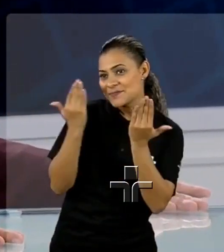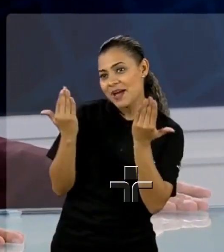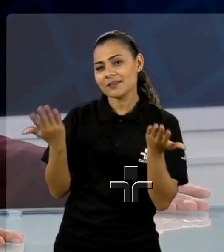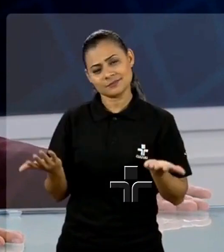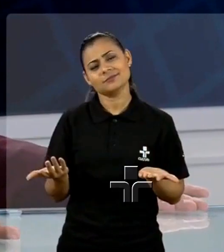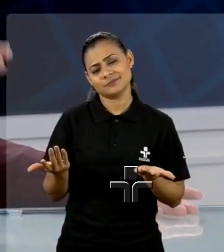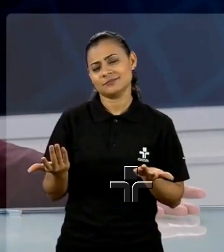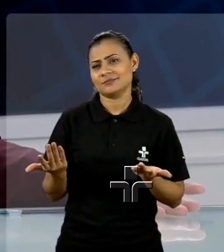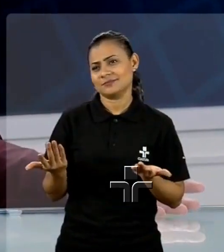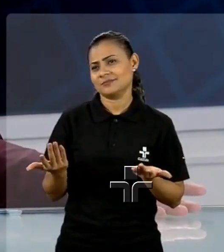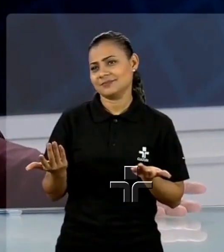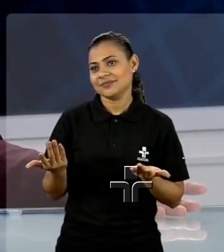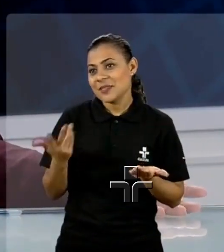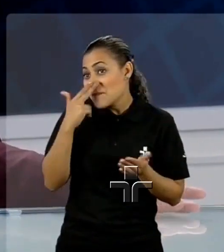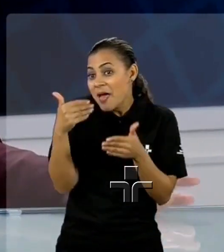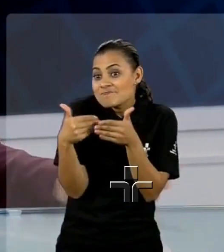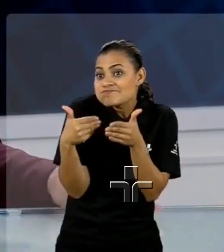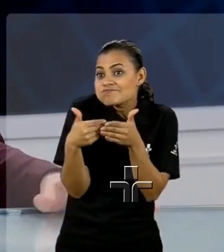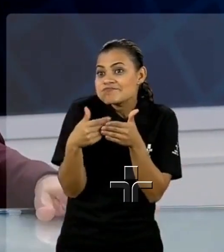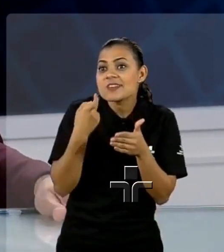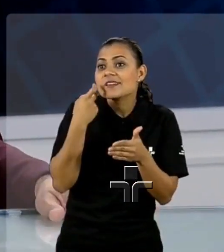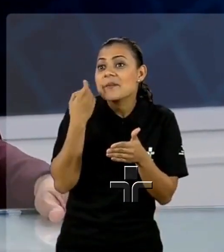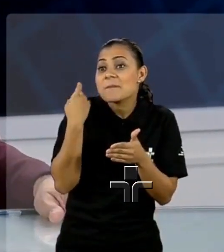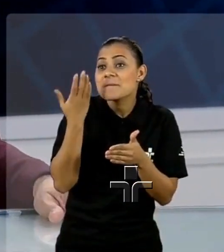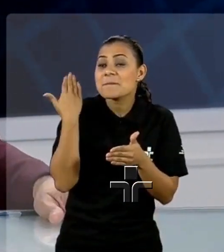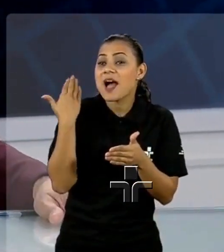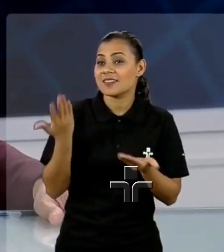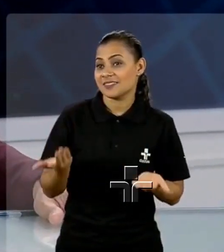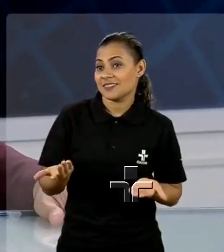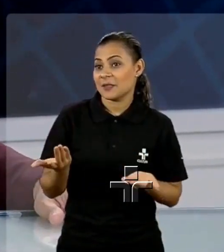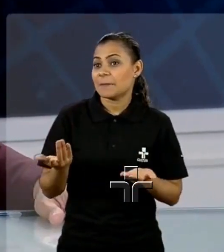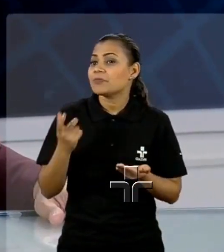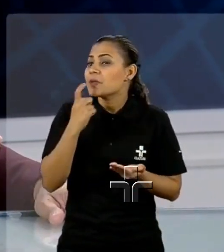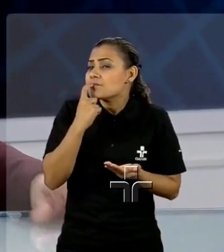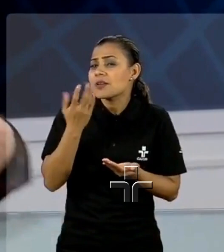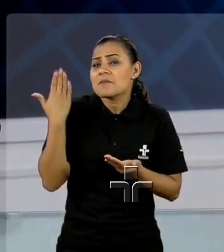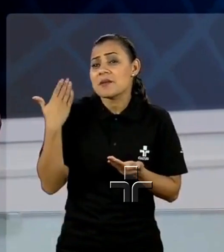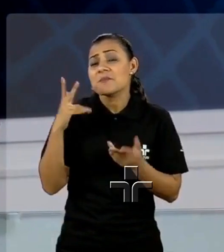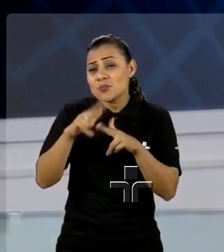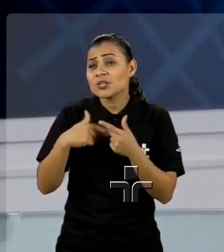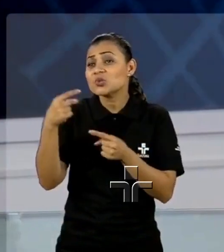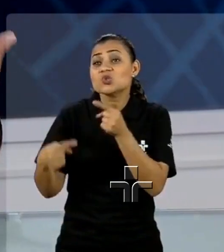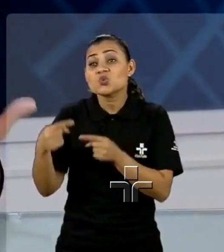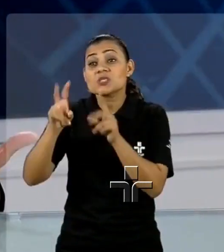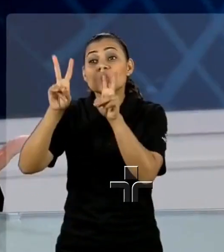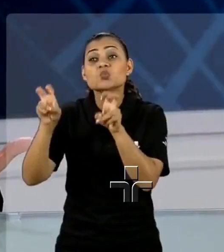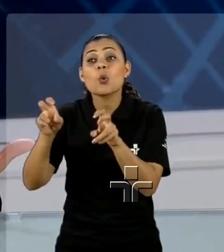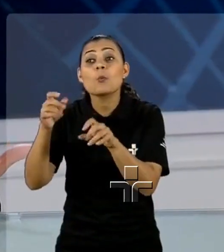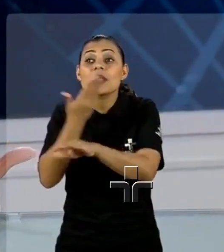humanidade. Então, eu acho que tem muito mais discussão sobre o hábito da leitura do que o hábito da leitura. Agora, eu